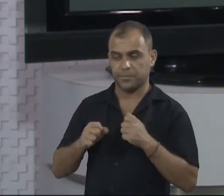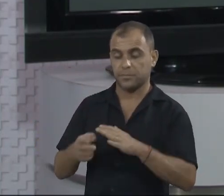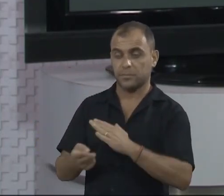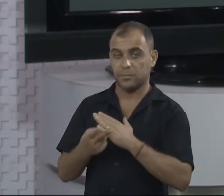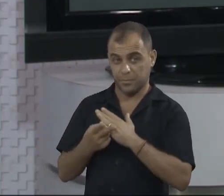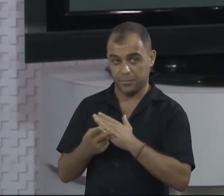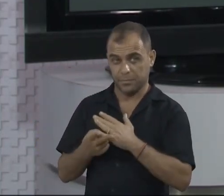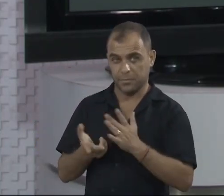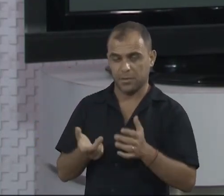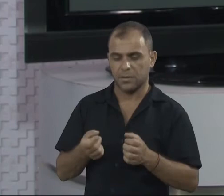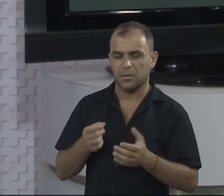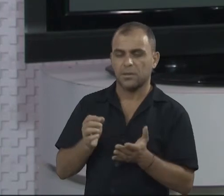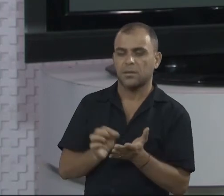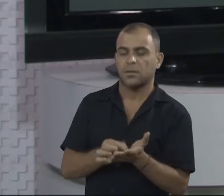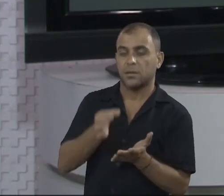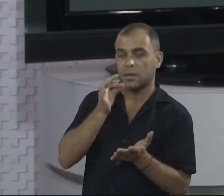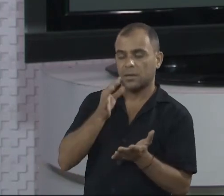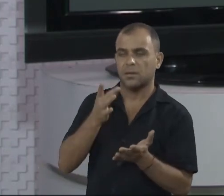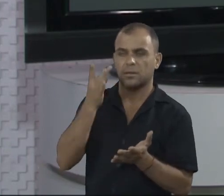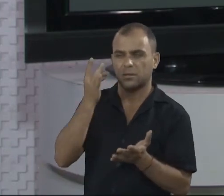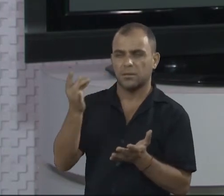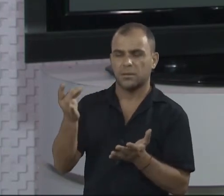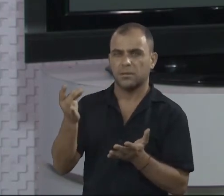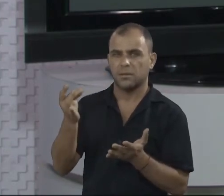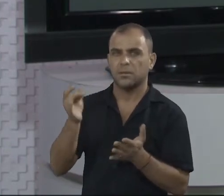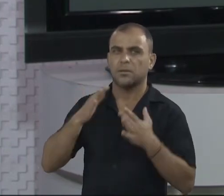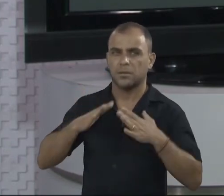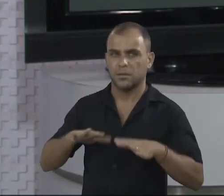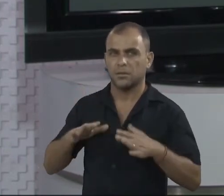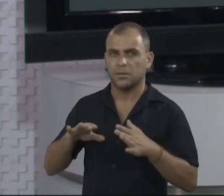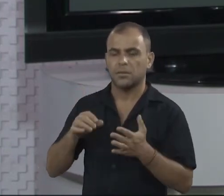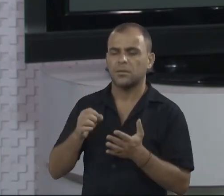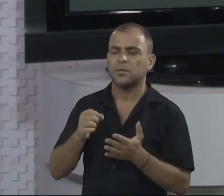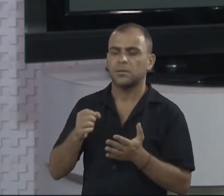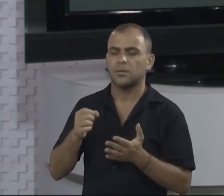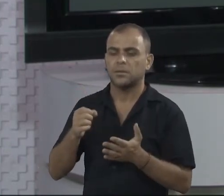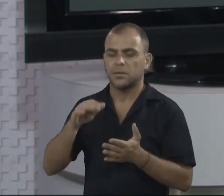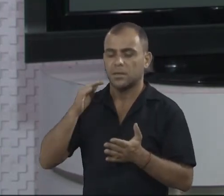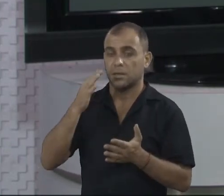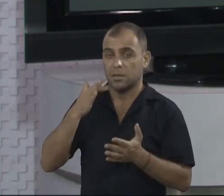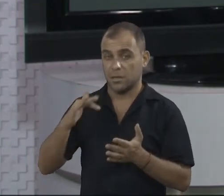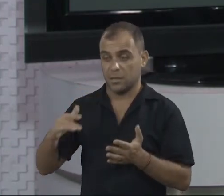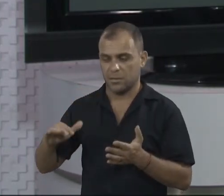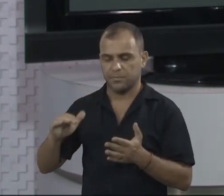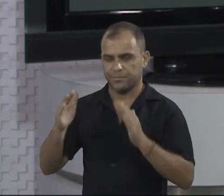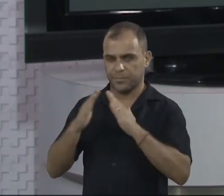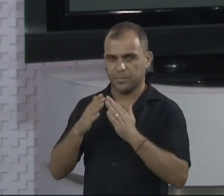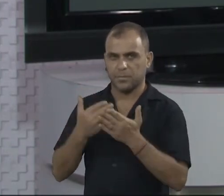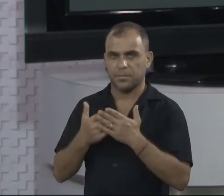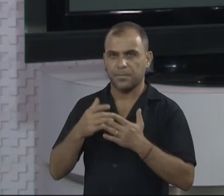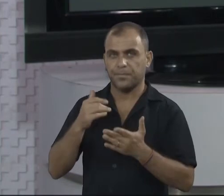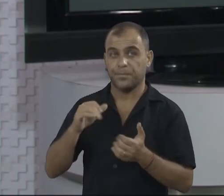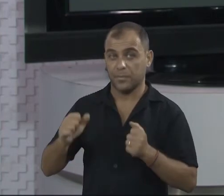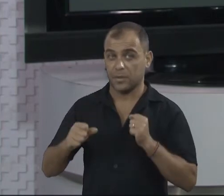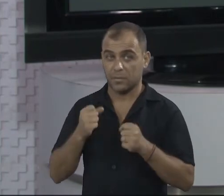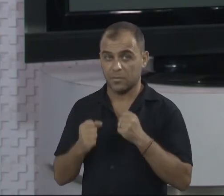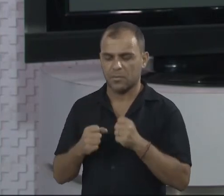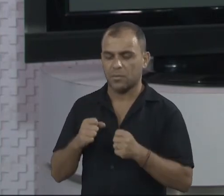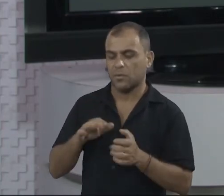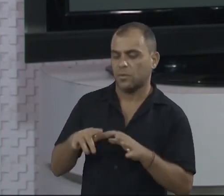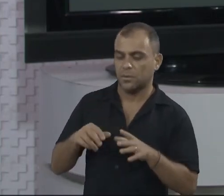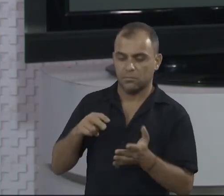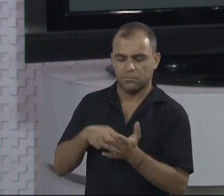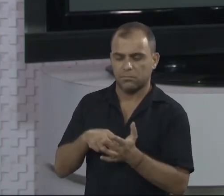utilizada também na medicação para déficit de atenção, muitas vezes, ou algumas doenças neurológicas. E isso é um exemplo, né,